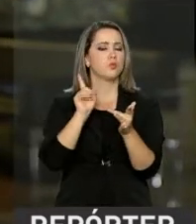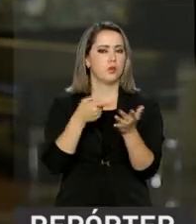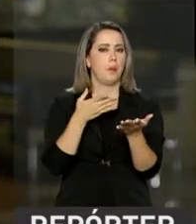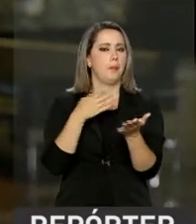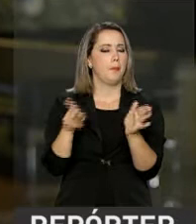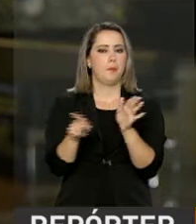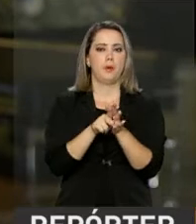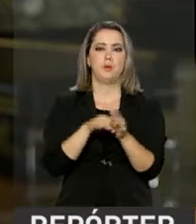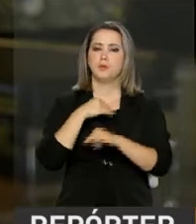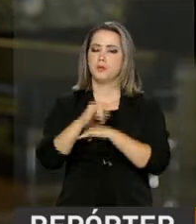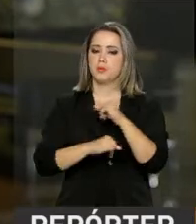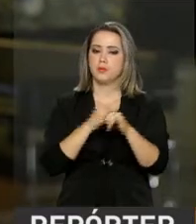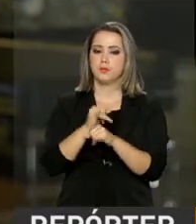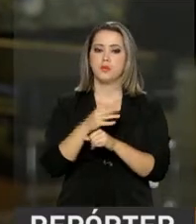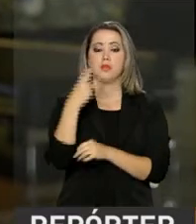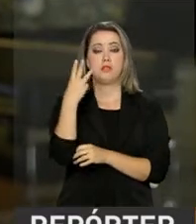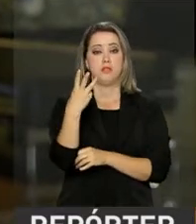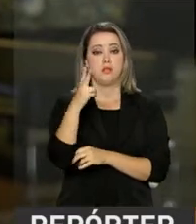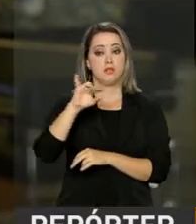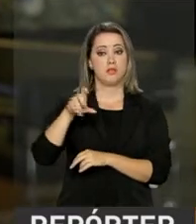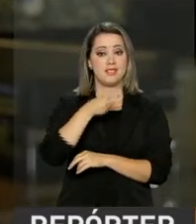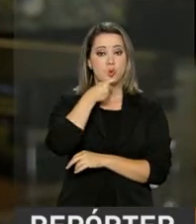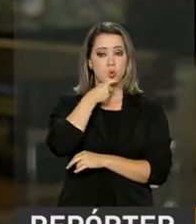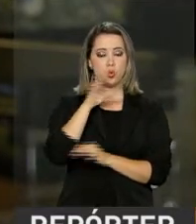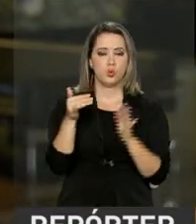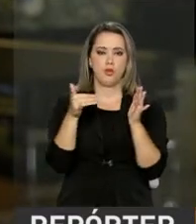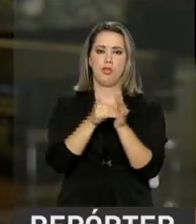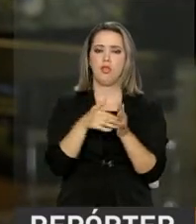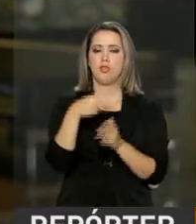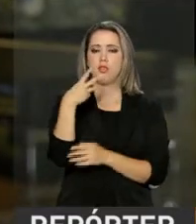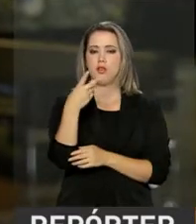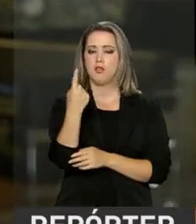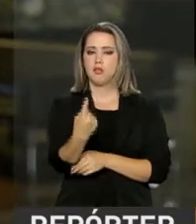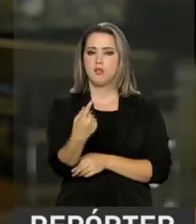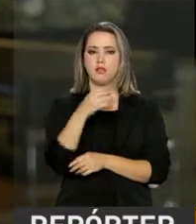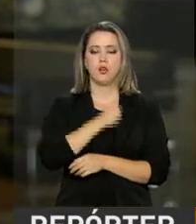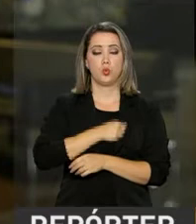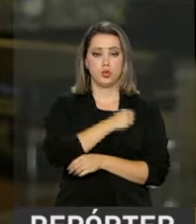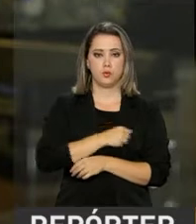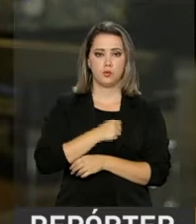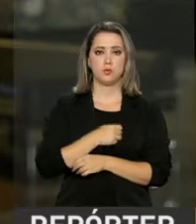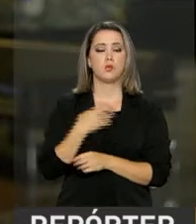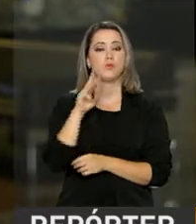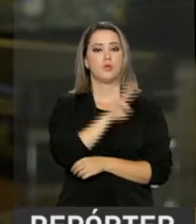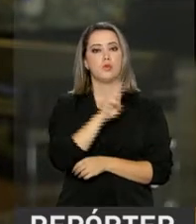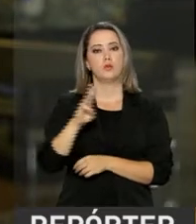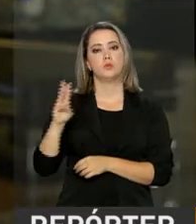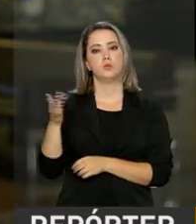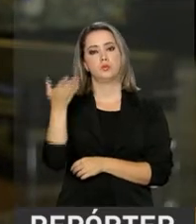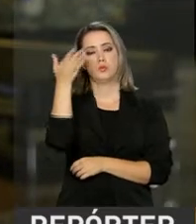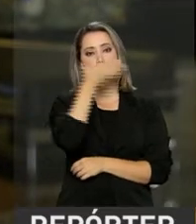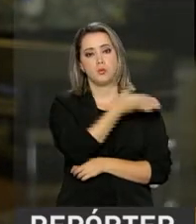pela internet a partir do dia 3 de julho eo prazo vai até o dia 31 de agosto o endereço do site da